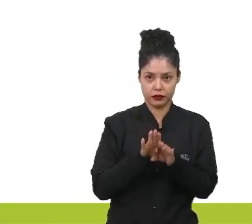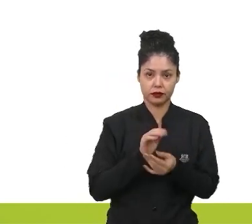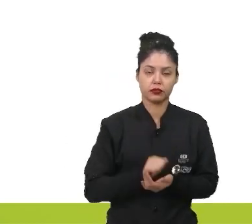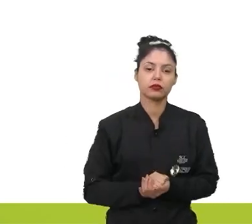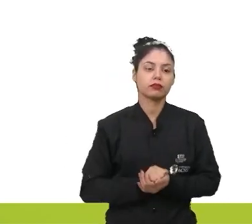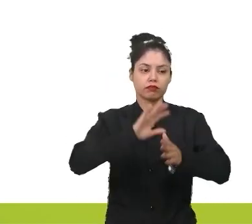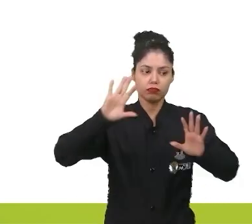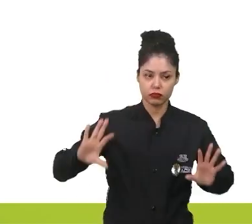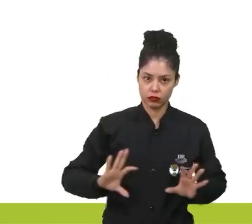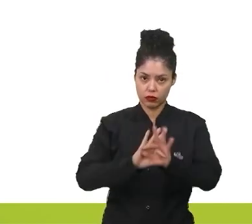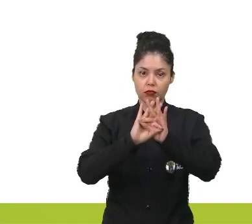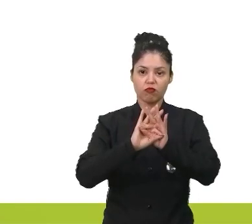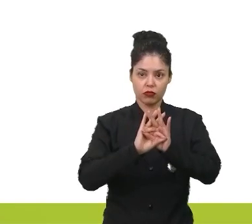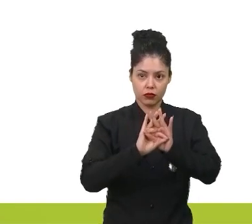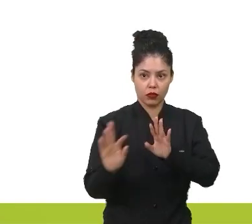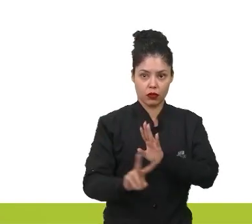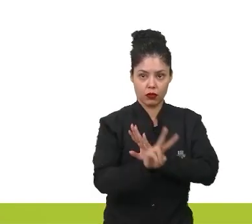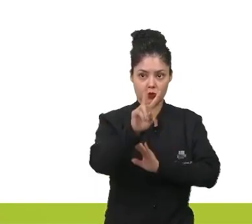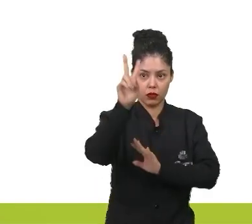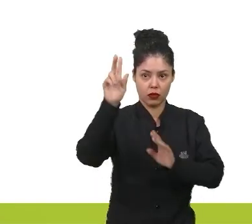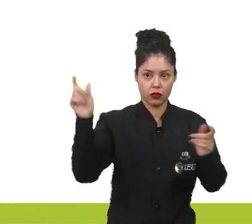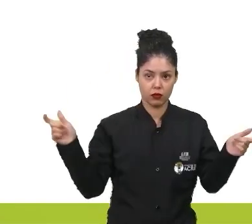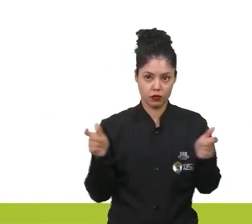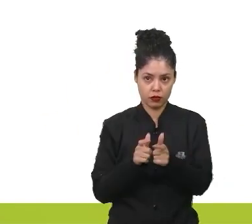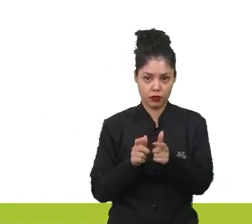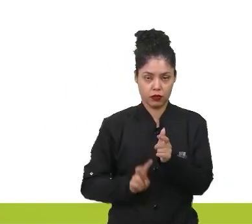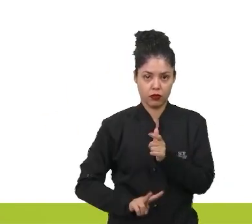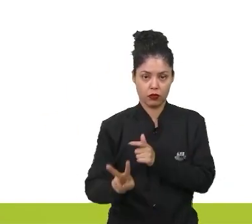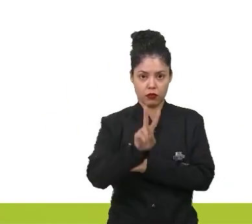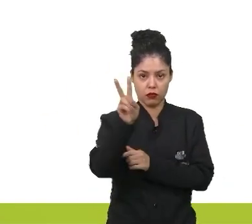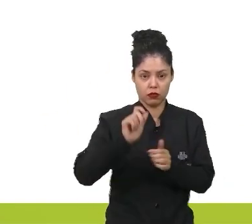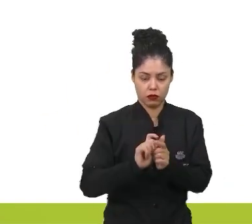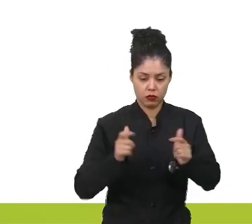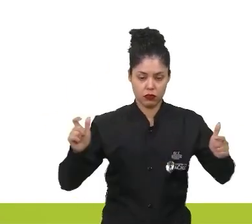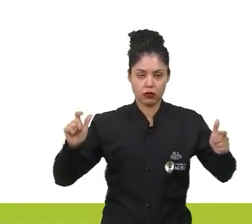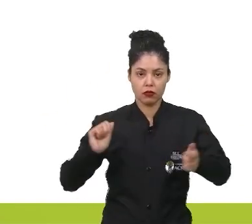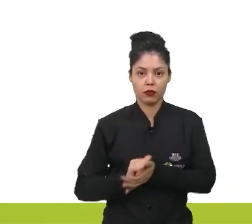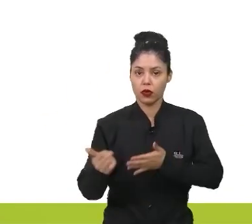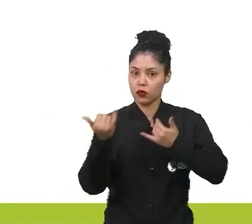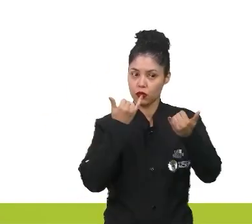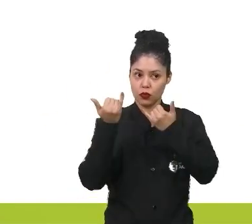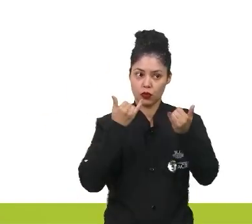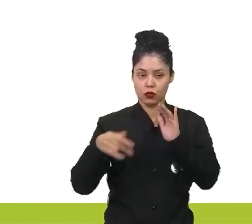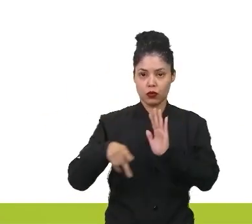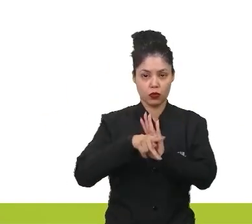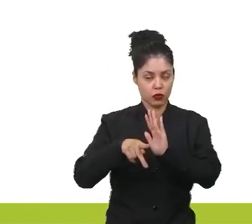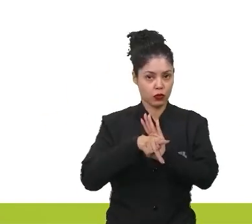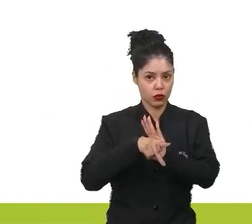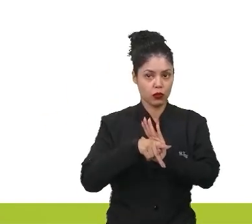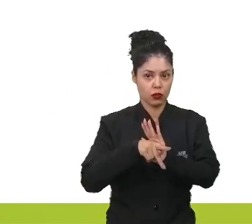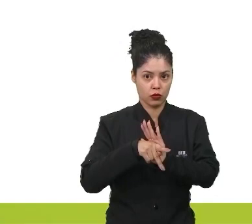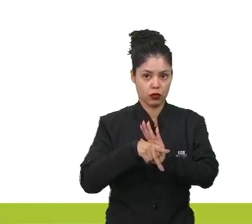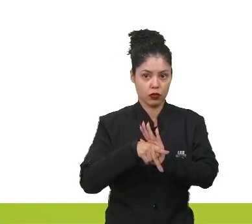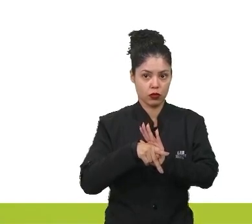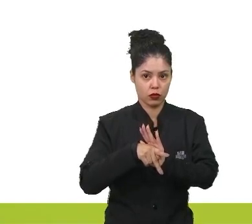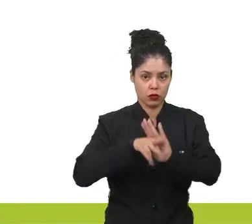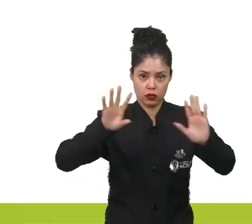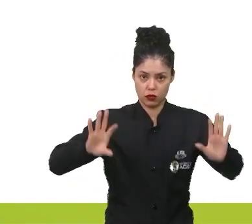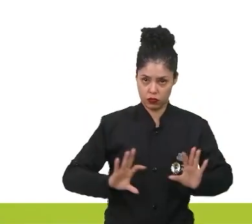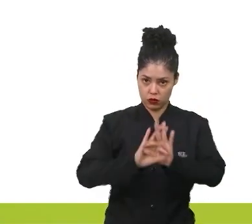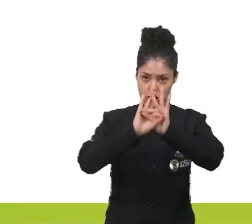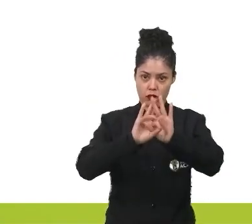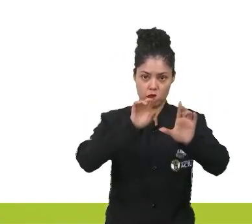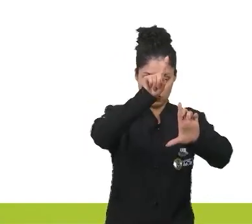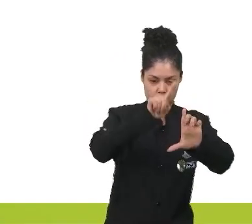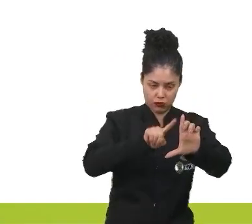Essas relações de ponto de máximo e ponto de mínimo, elas vão dizer para a gente, ou vão informar a relação